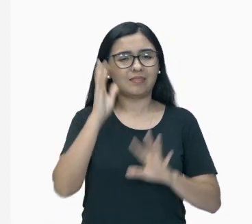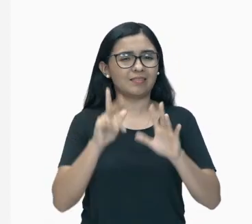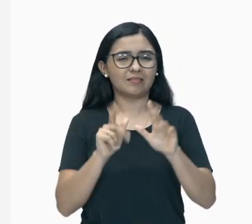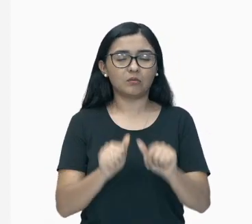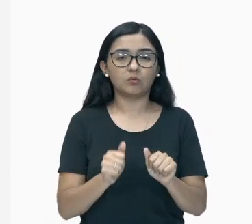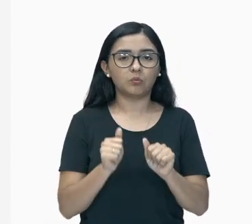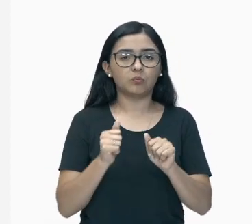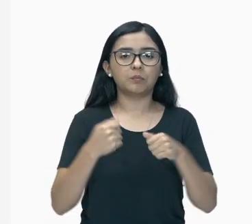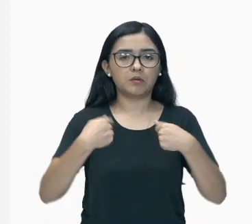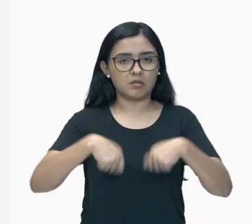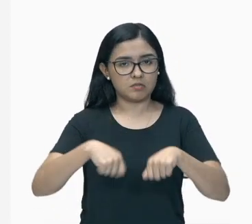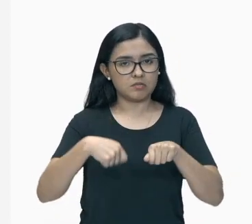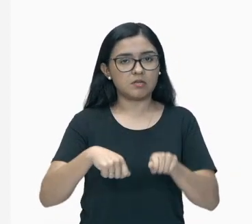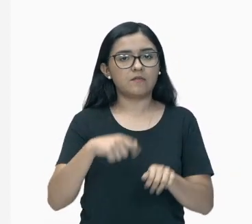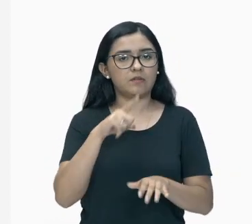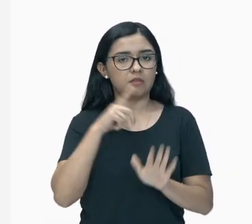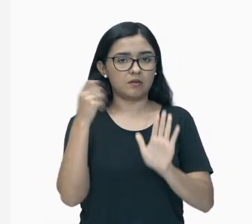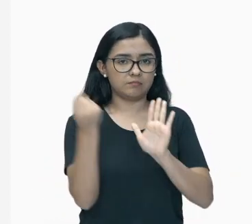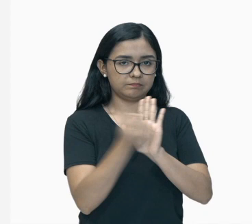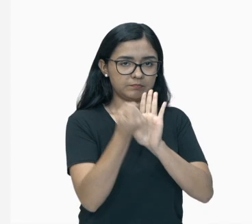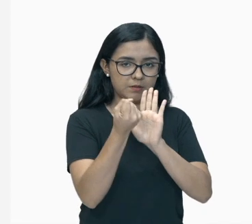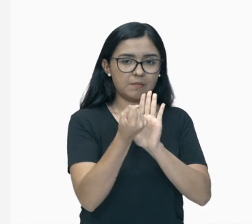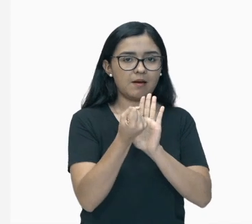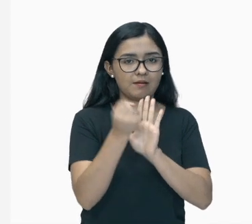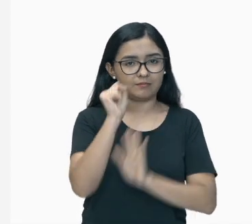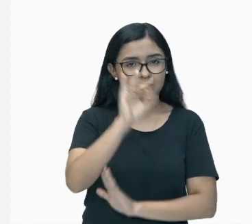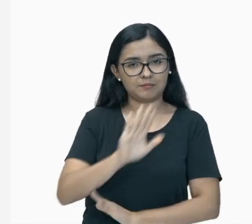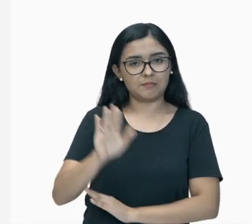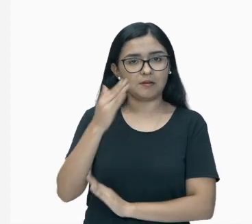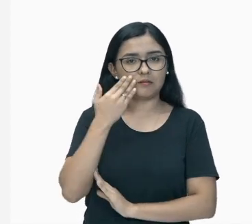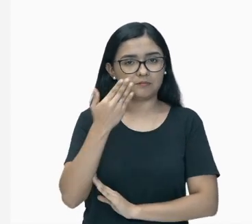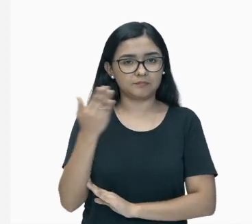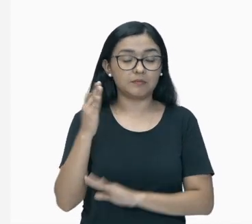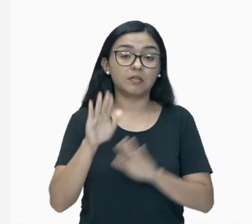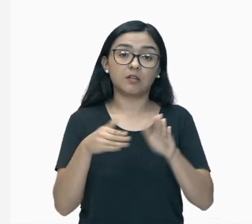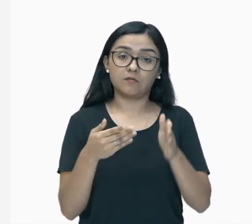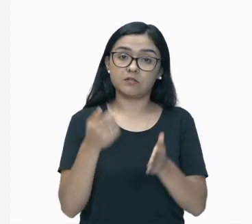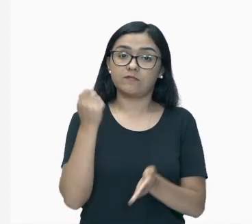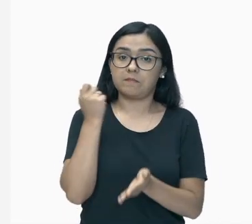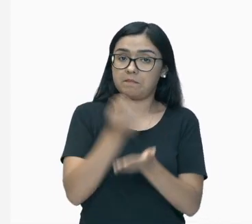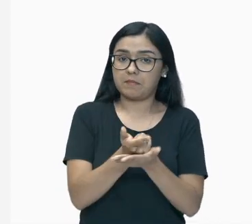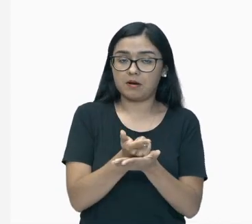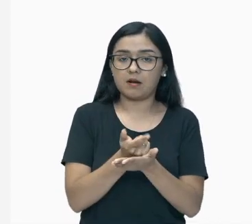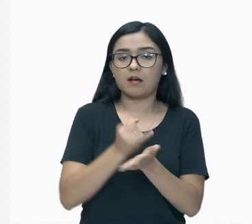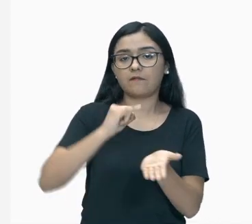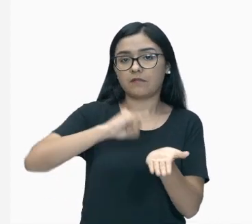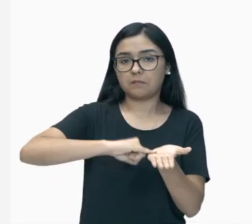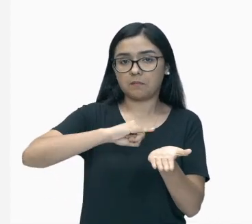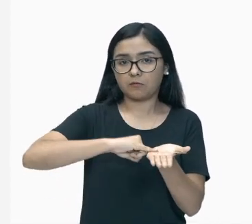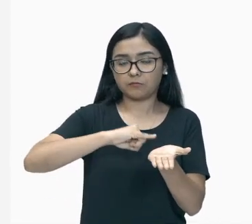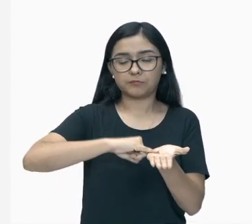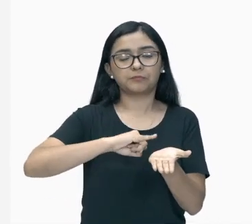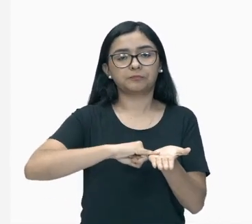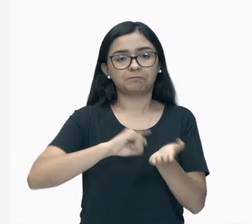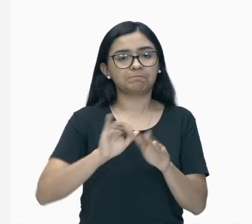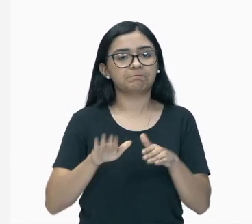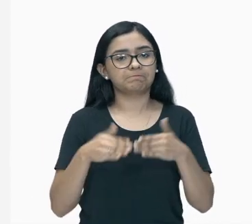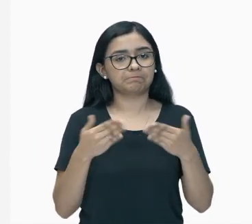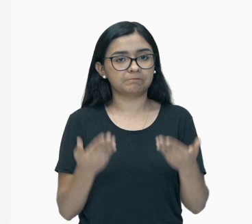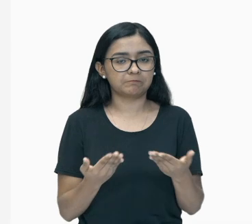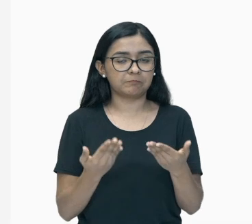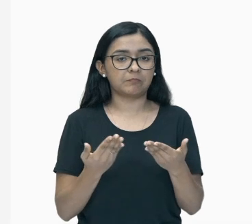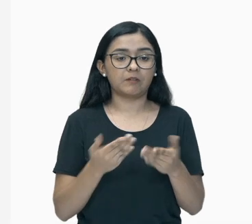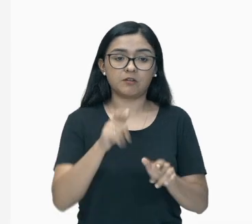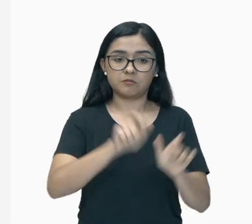poderia sair sem esse selo. Quando você colocava o selo, você pagava imposto, né? E nós vamos ver que isso não vai agradar